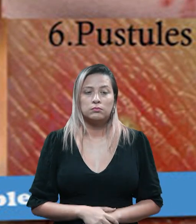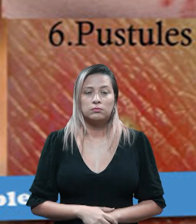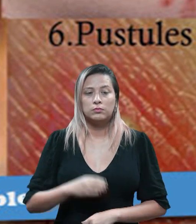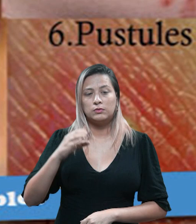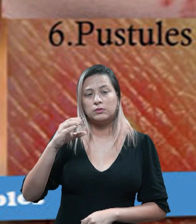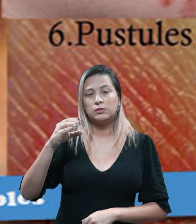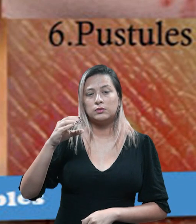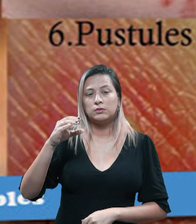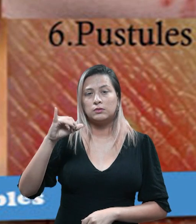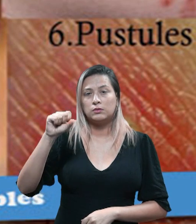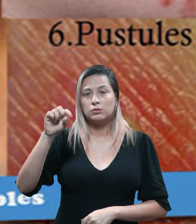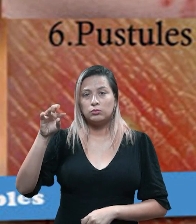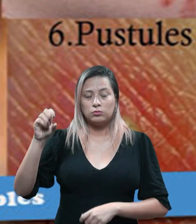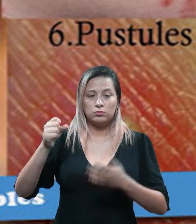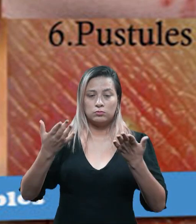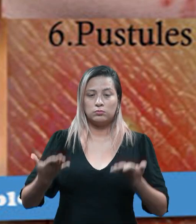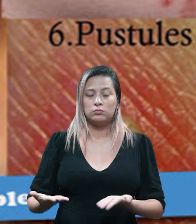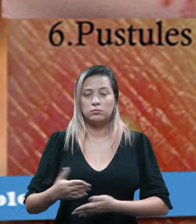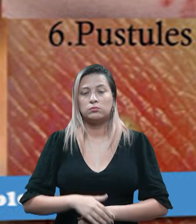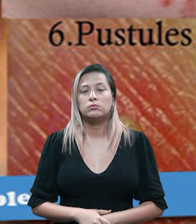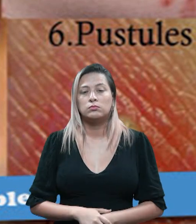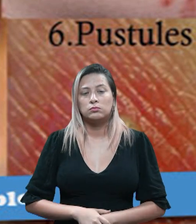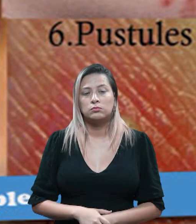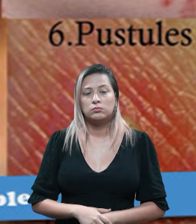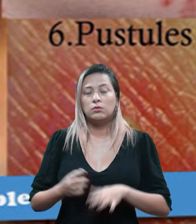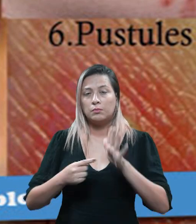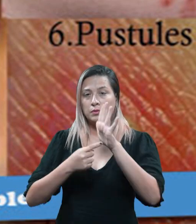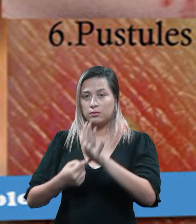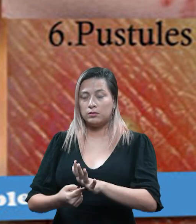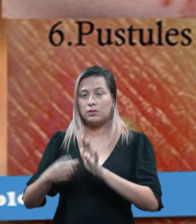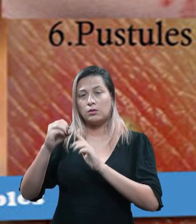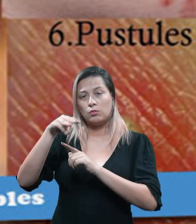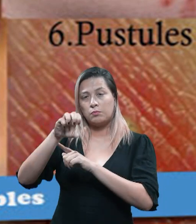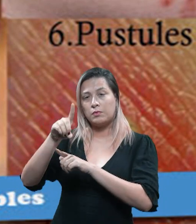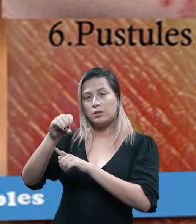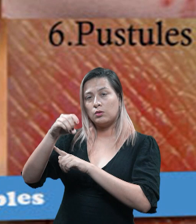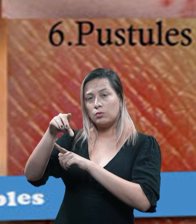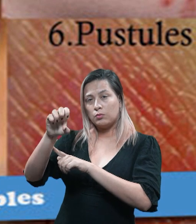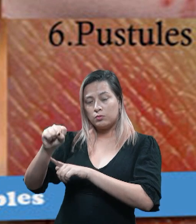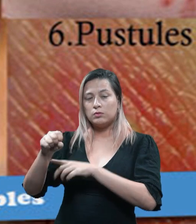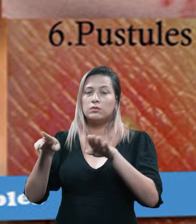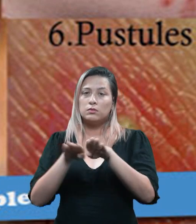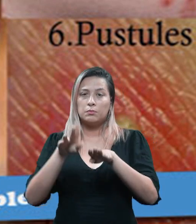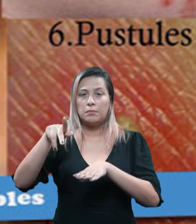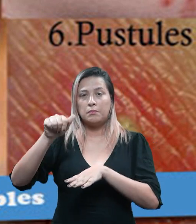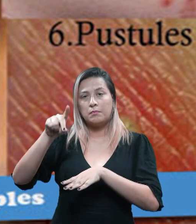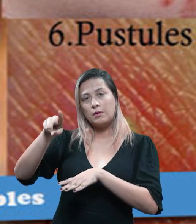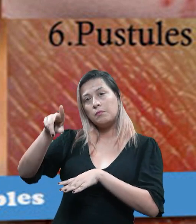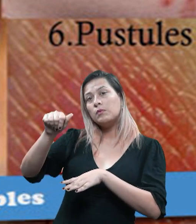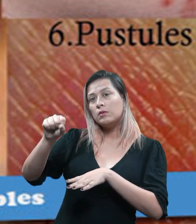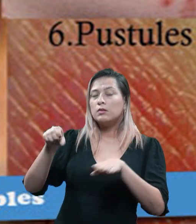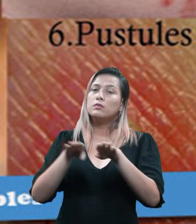cistos também vão aparecer. Então, vai aparecer comedões, pápulas e